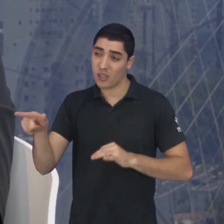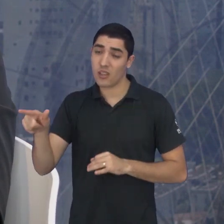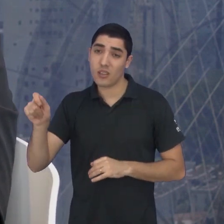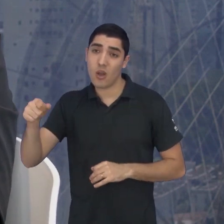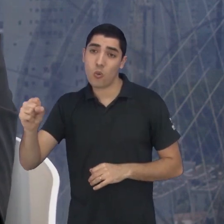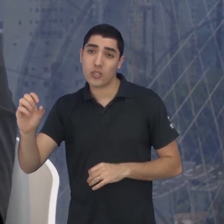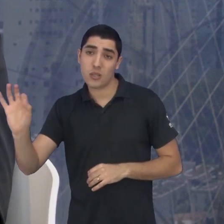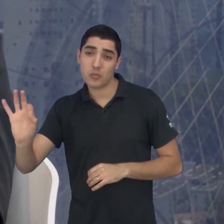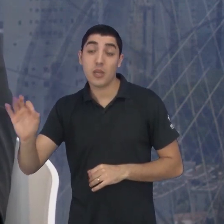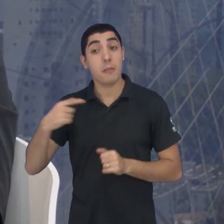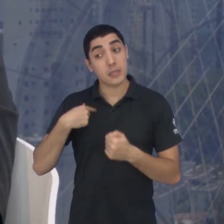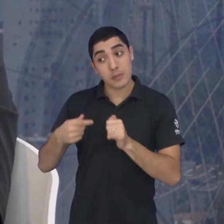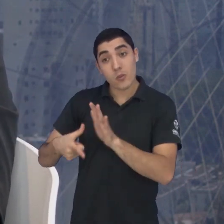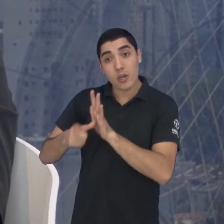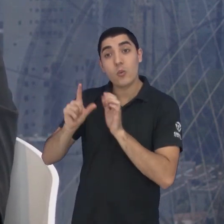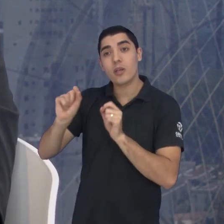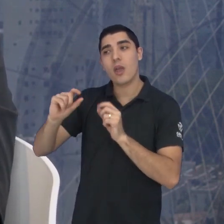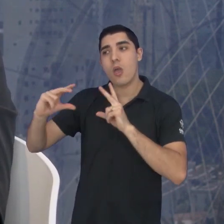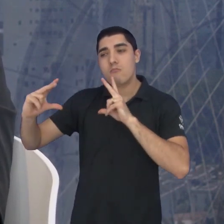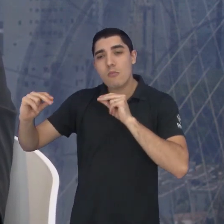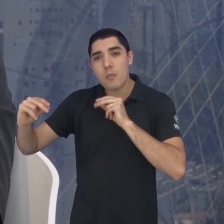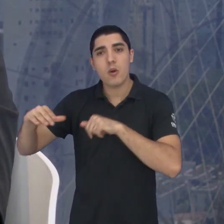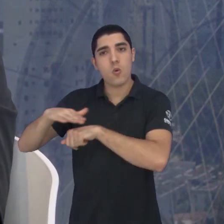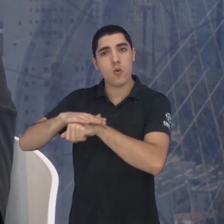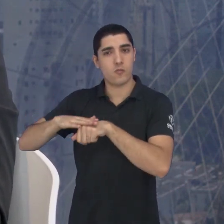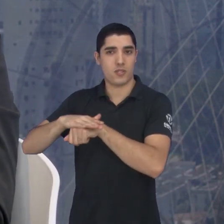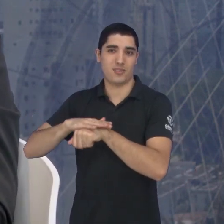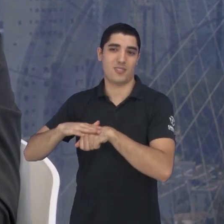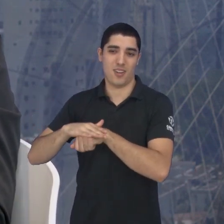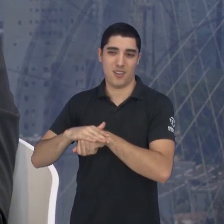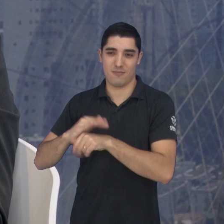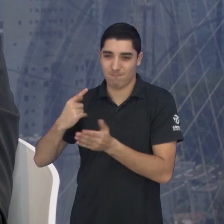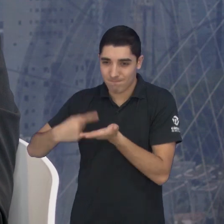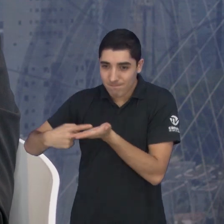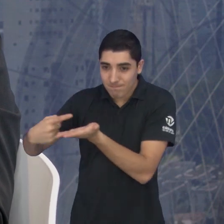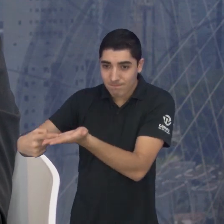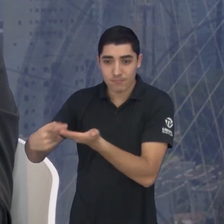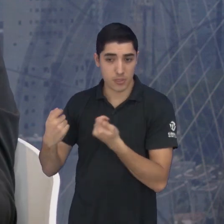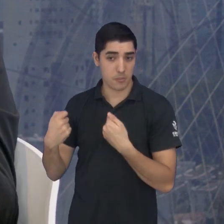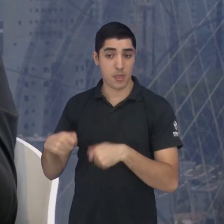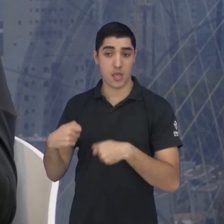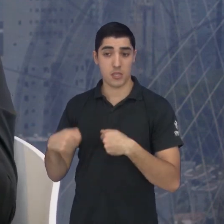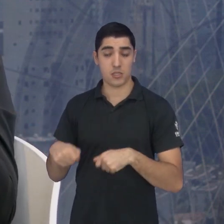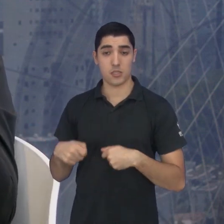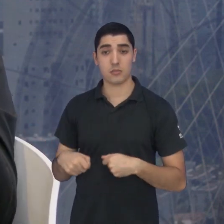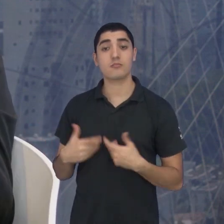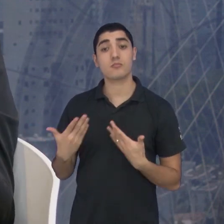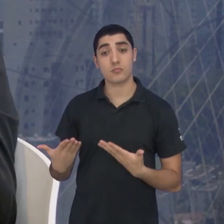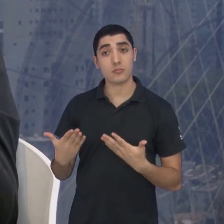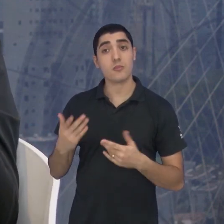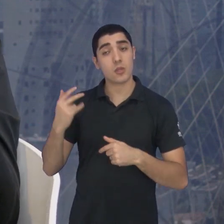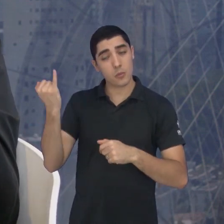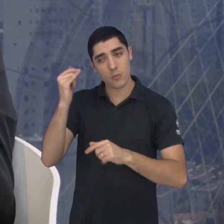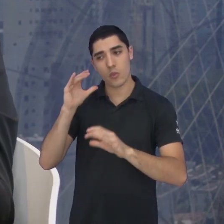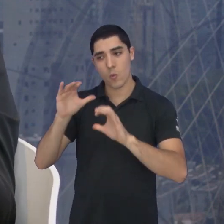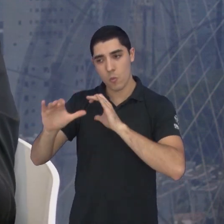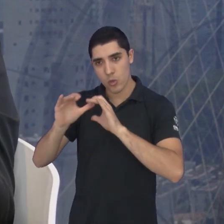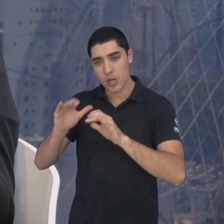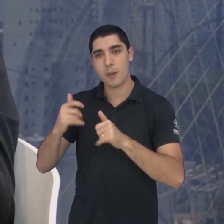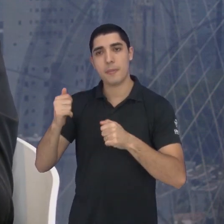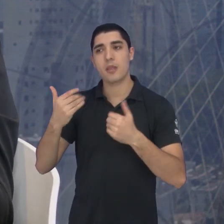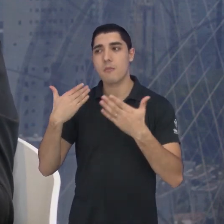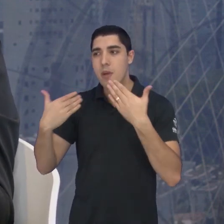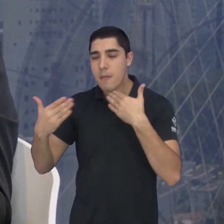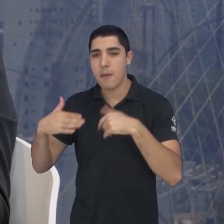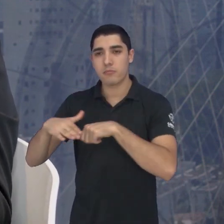uma construção que vem mudando os parâmetros no social, eu acho, entende? E que é só esses debates, essas conversas,